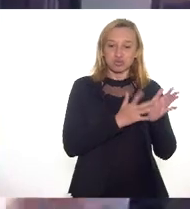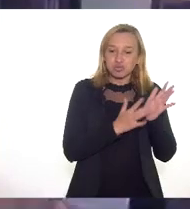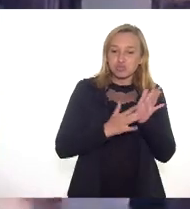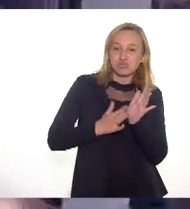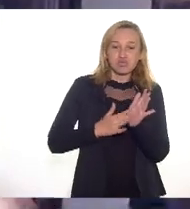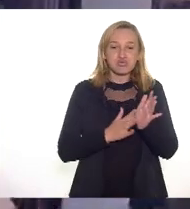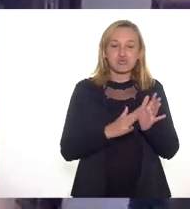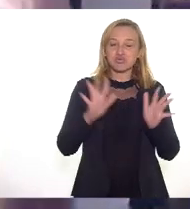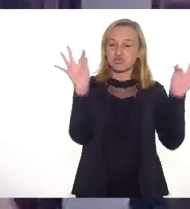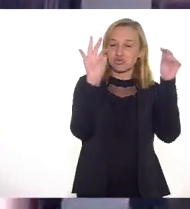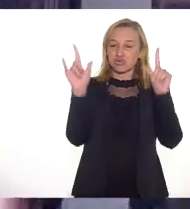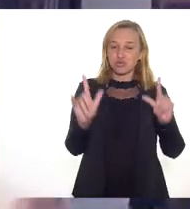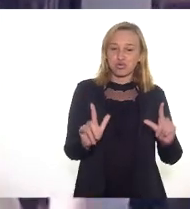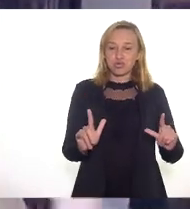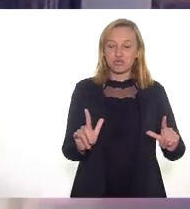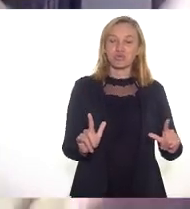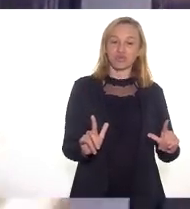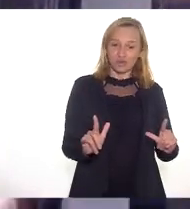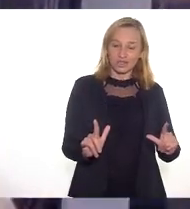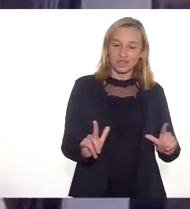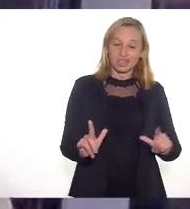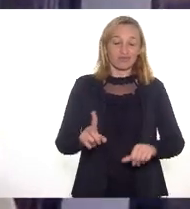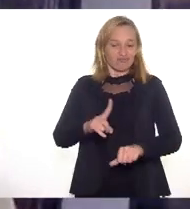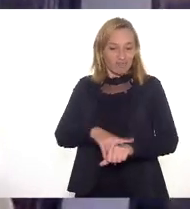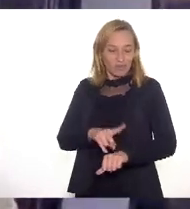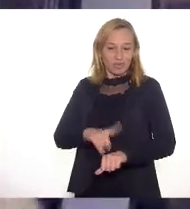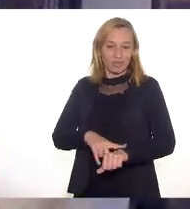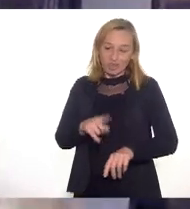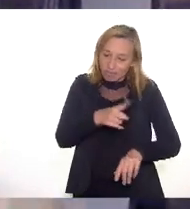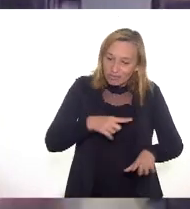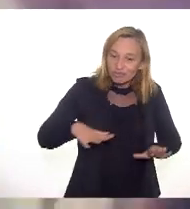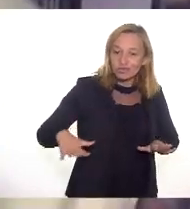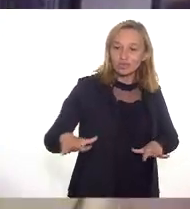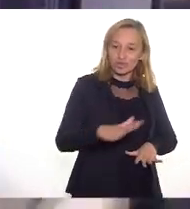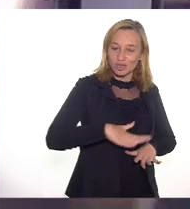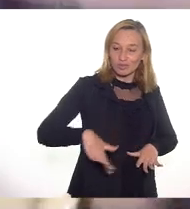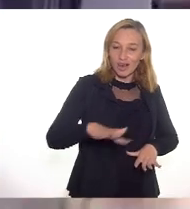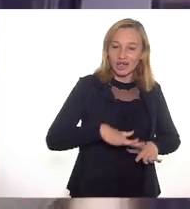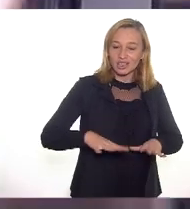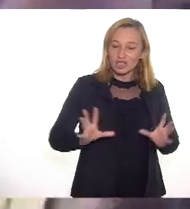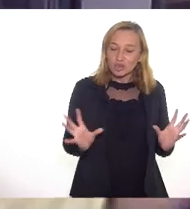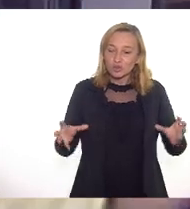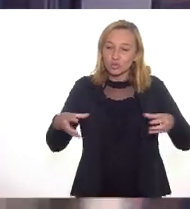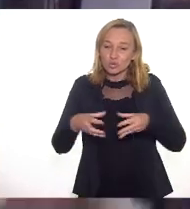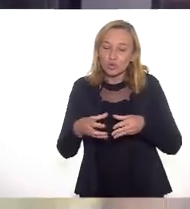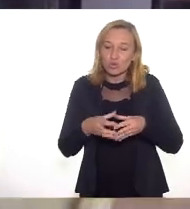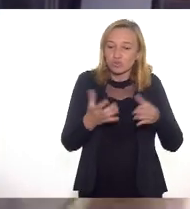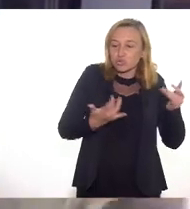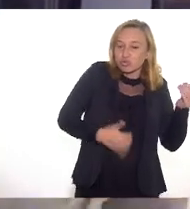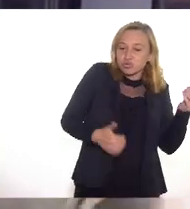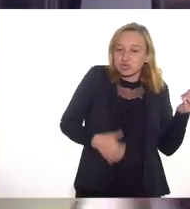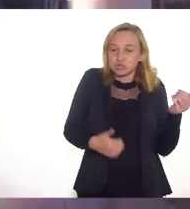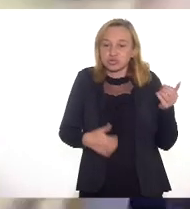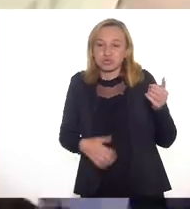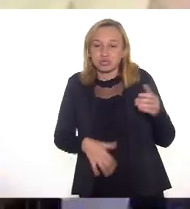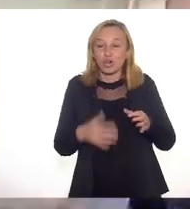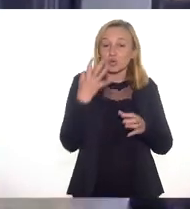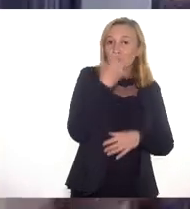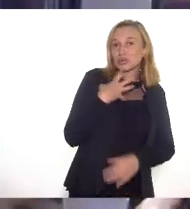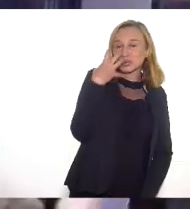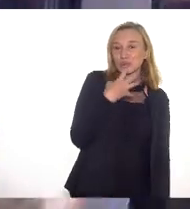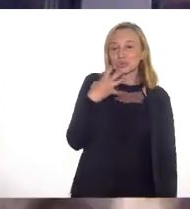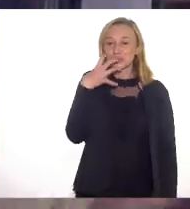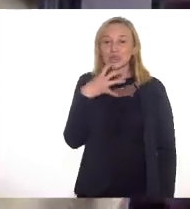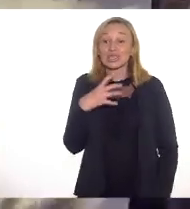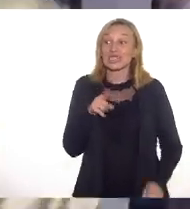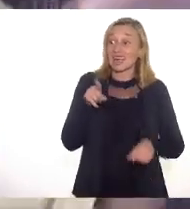de felicidade proporcionado num determinado espaço que reúne músicos, compositores, cantores e ainda tem